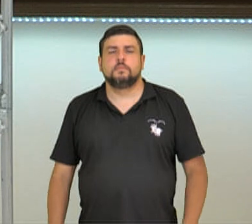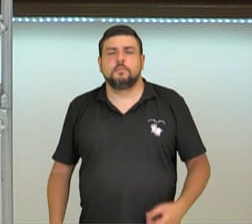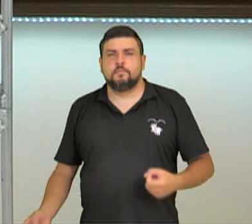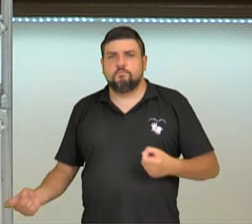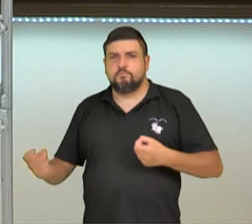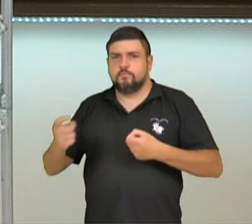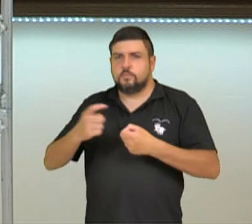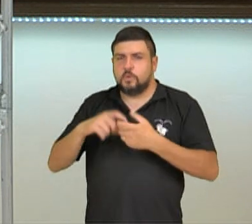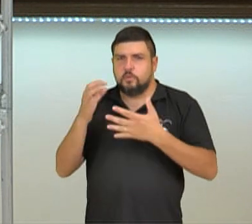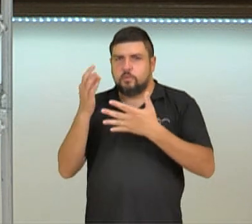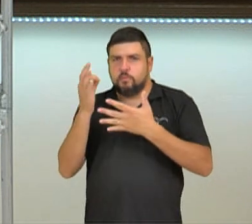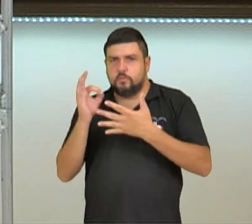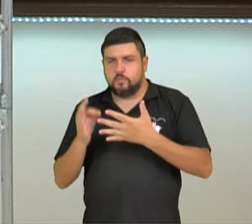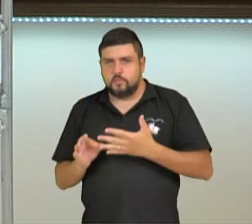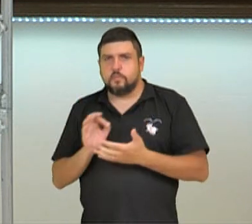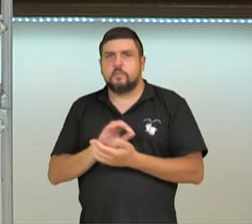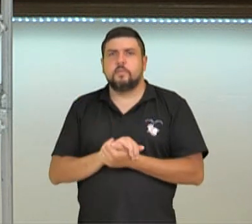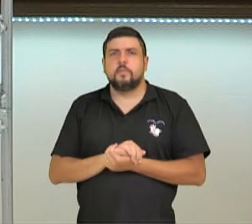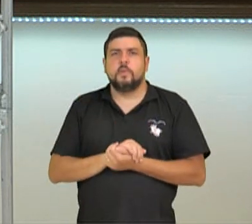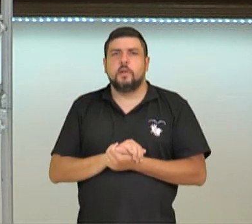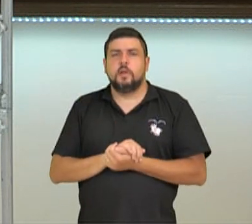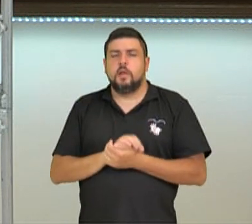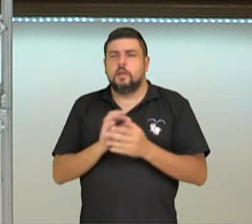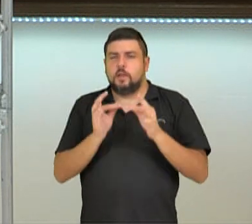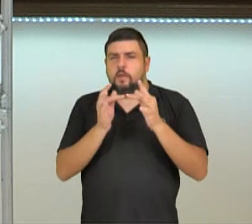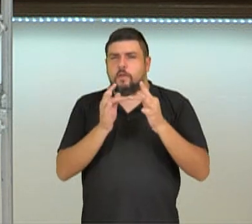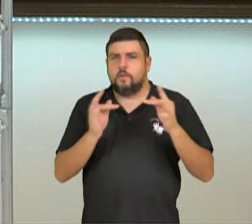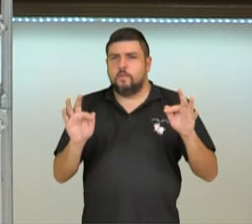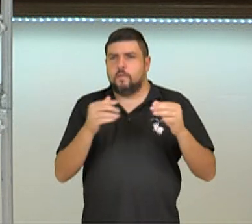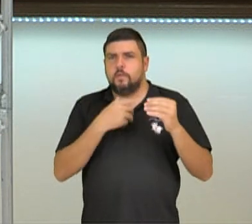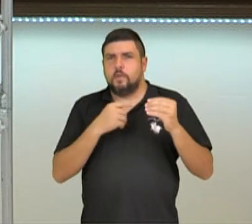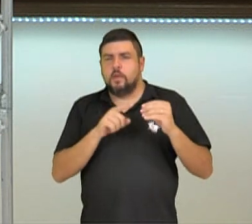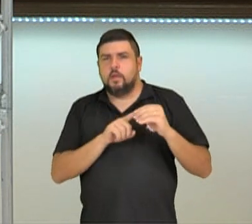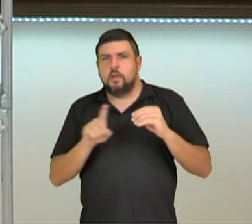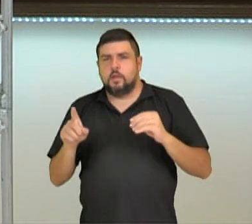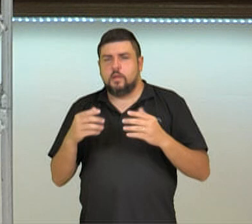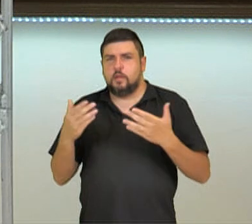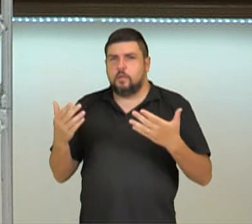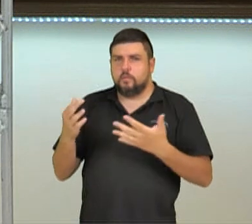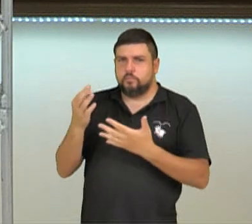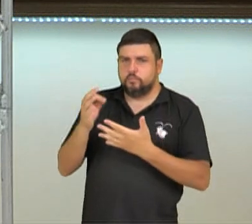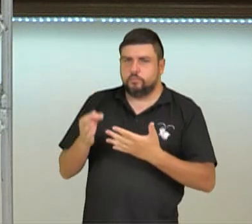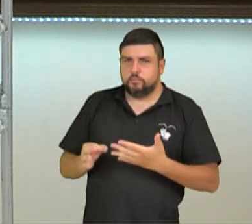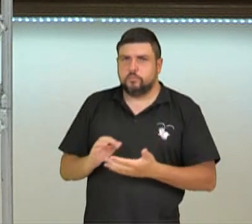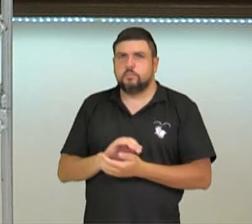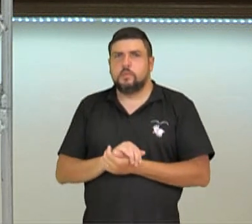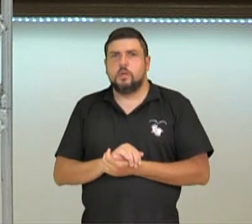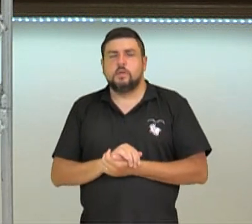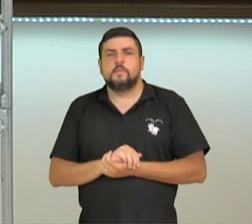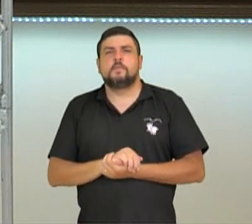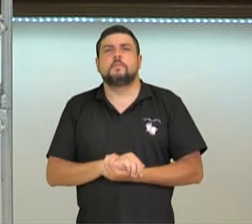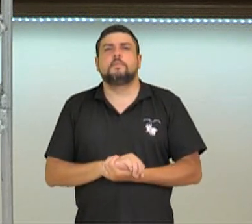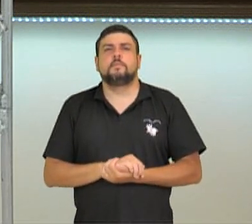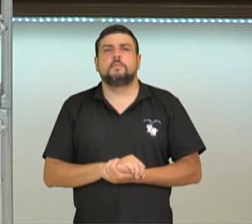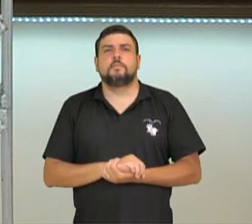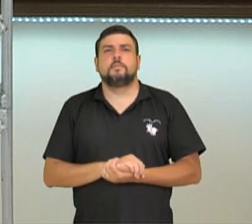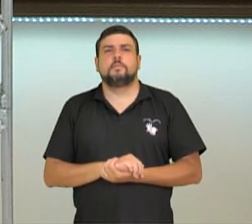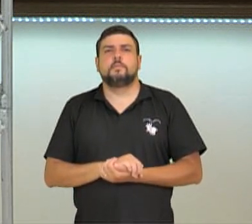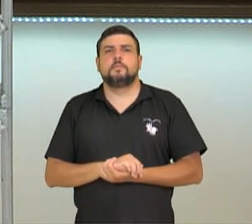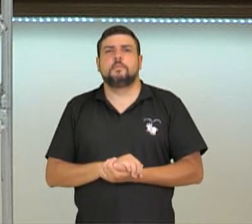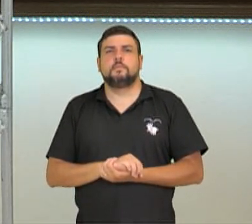Voltamos com a correção da atividade. Eu deixei algumas frases, algumas afirmações ali que estão relacionadas às bacias